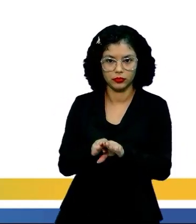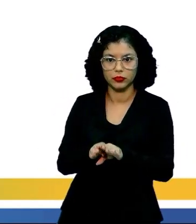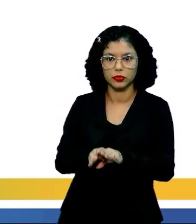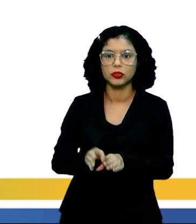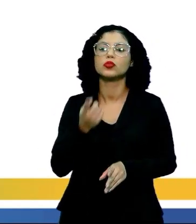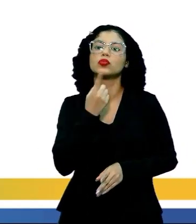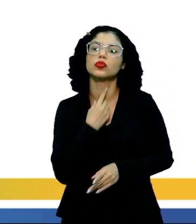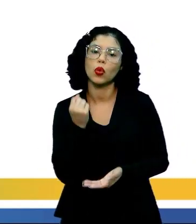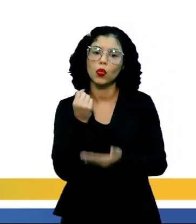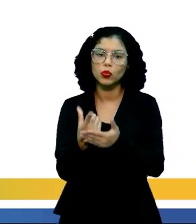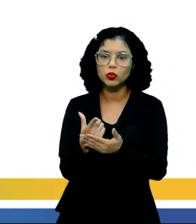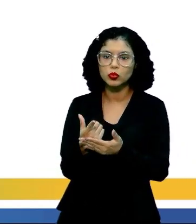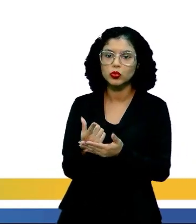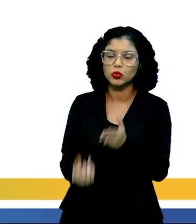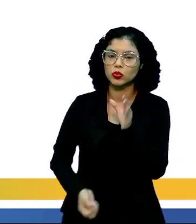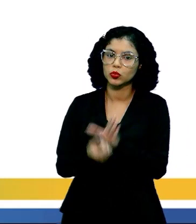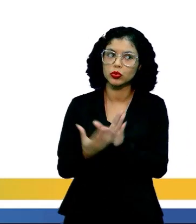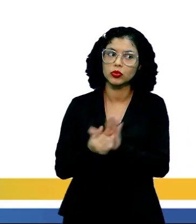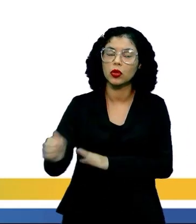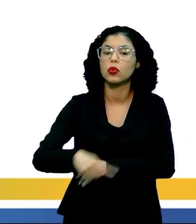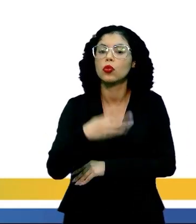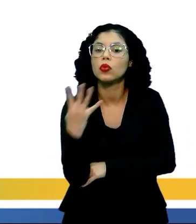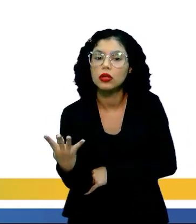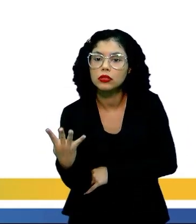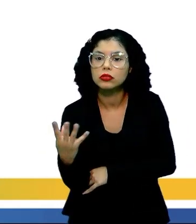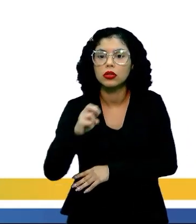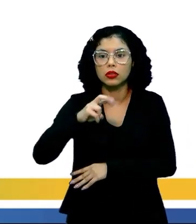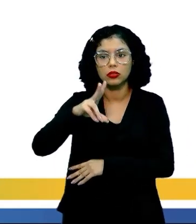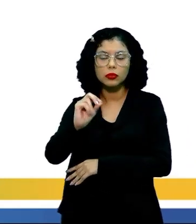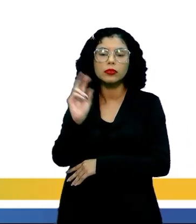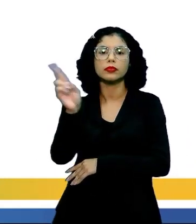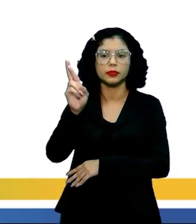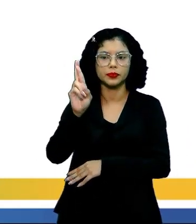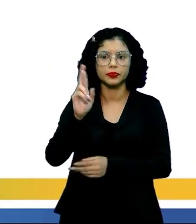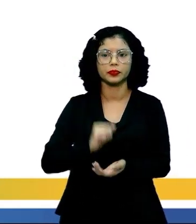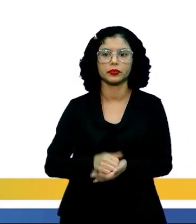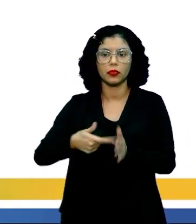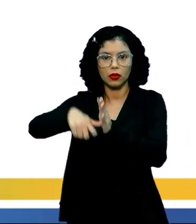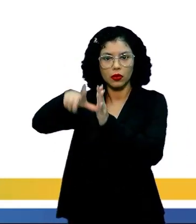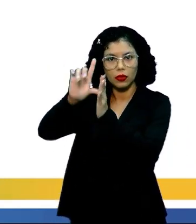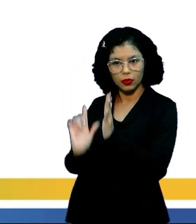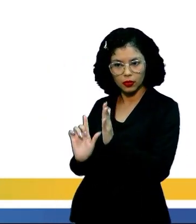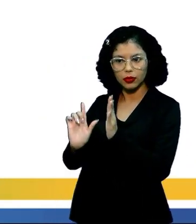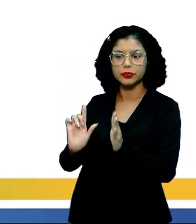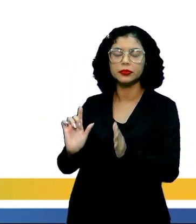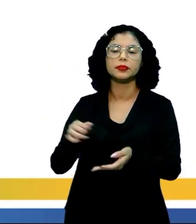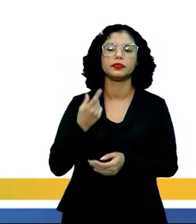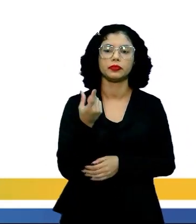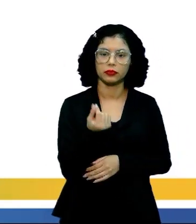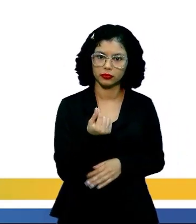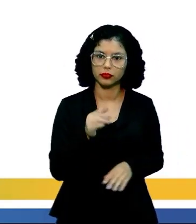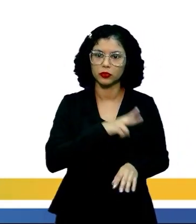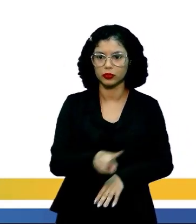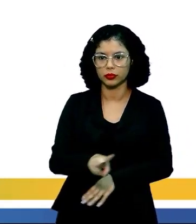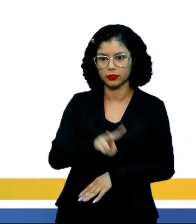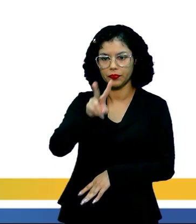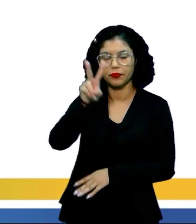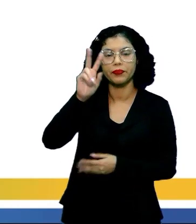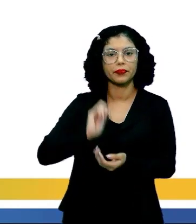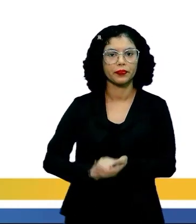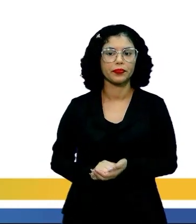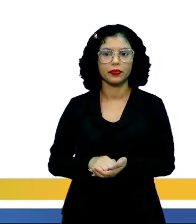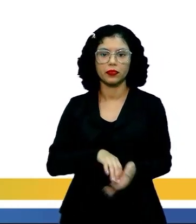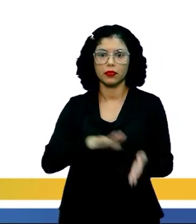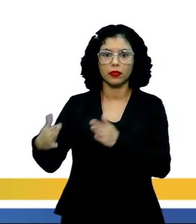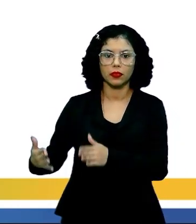deseja comprar um produto que custava quanto? R$50, tá? Antes da remarcação de preço. Então, R$50